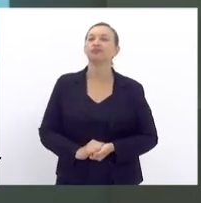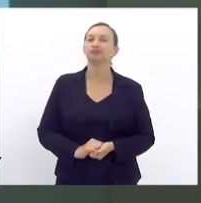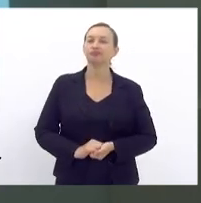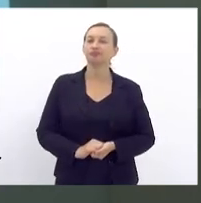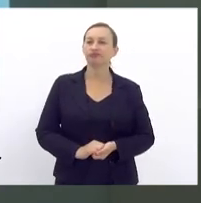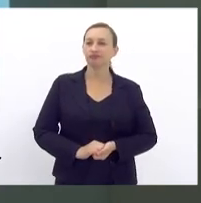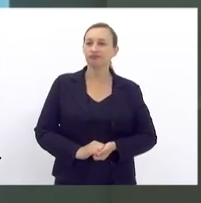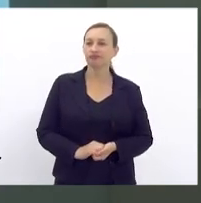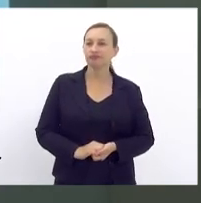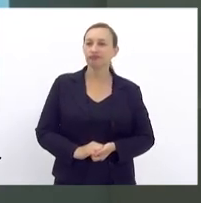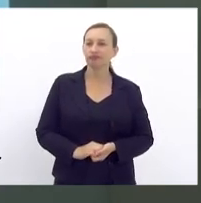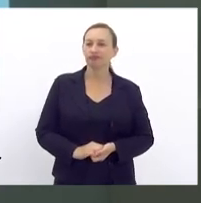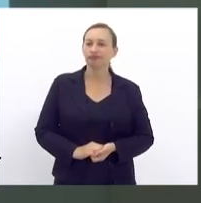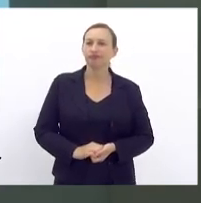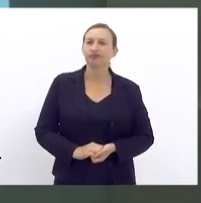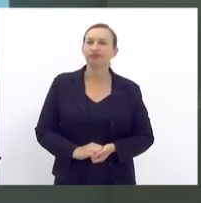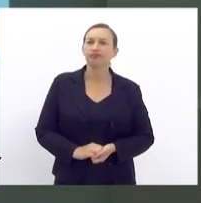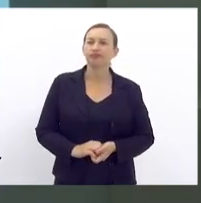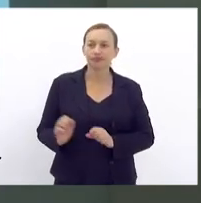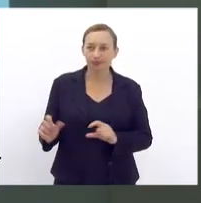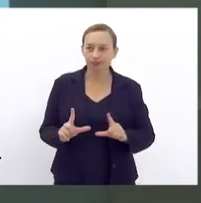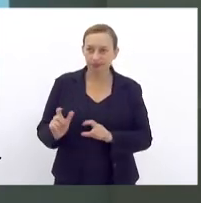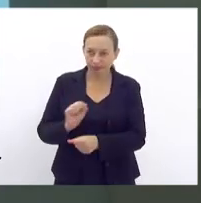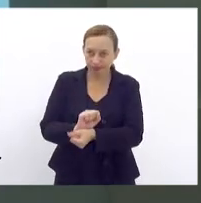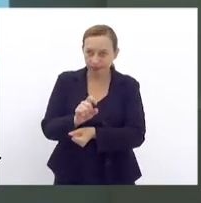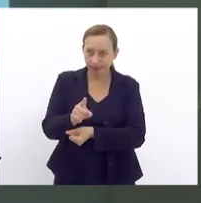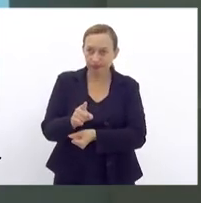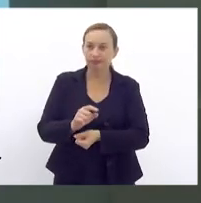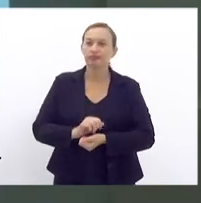passar parei